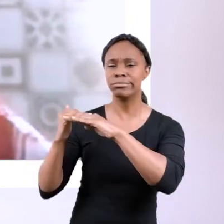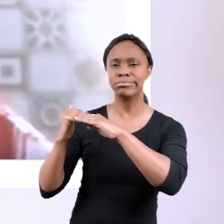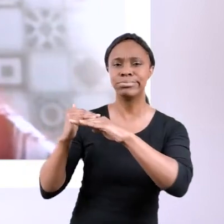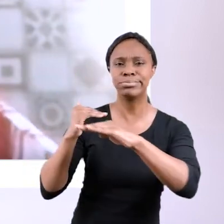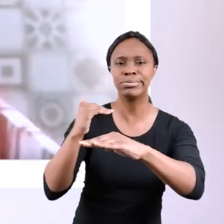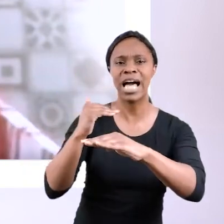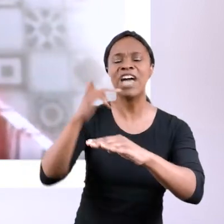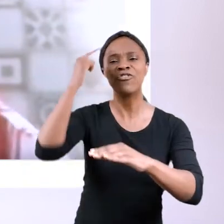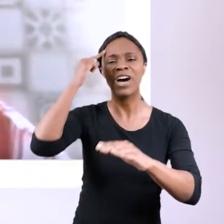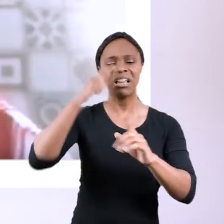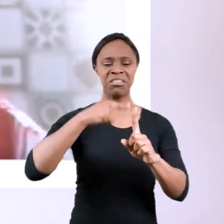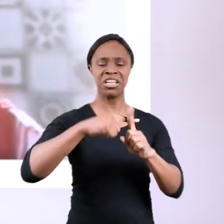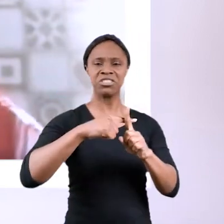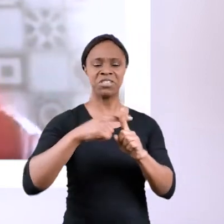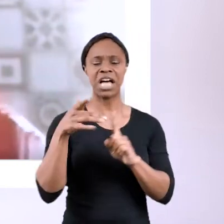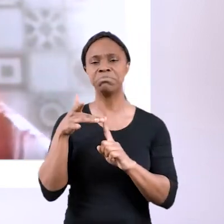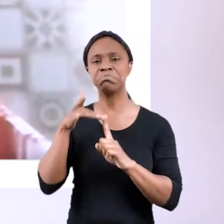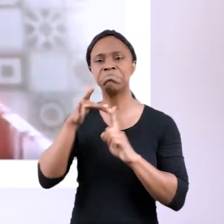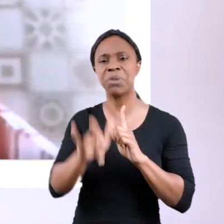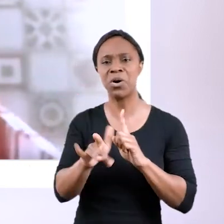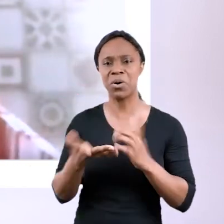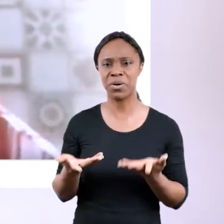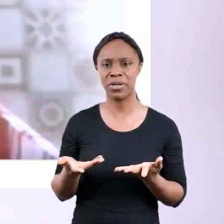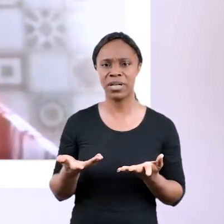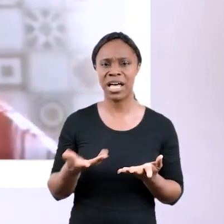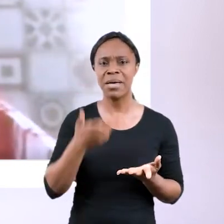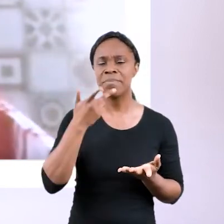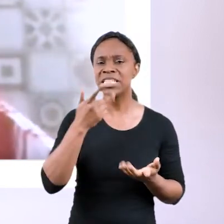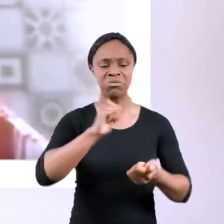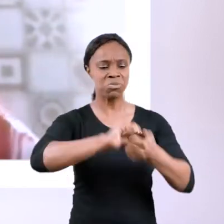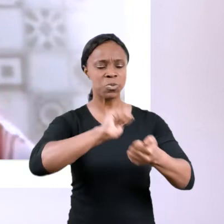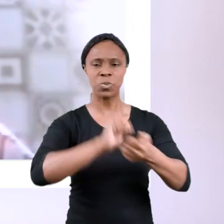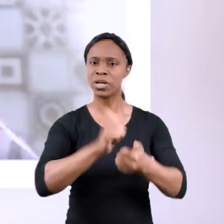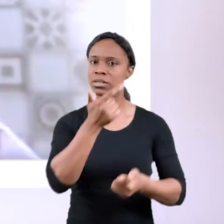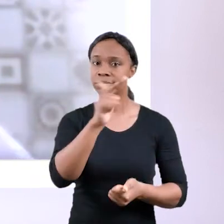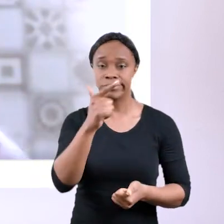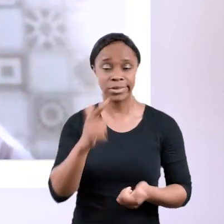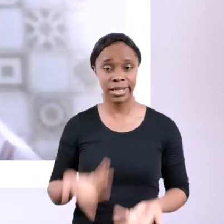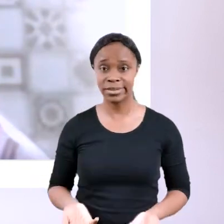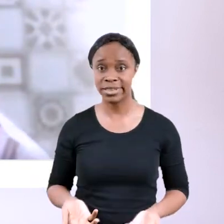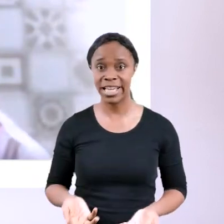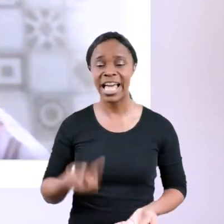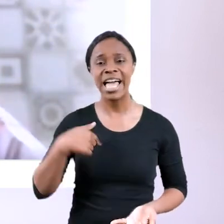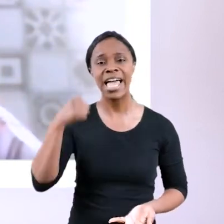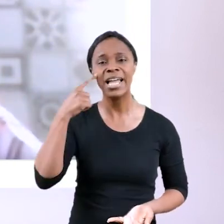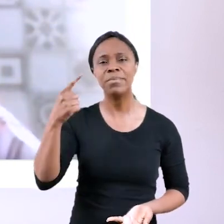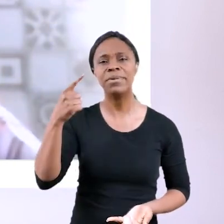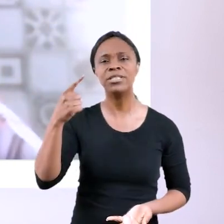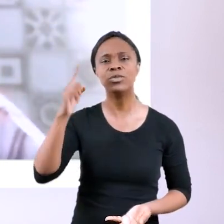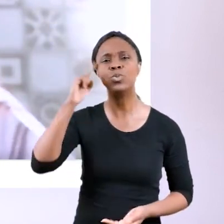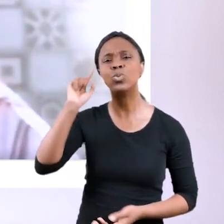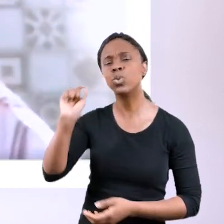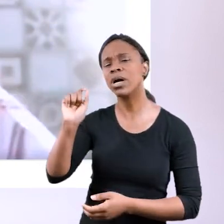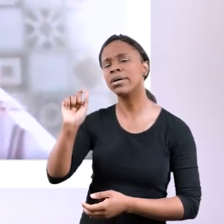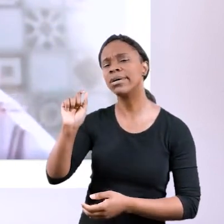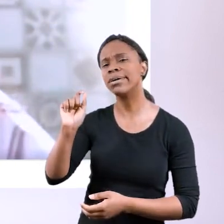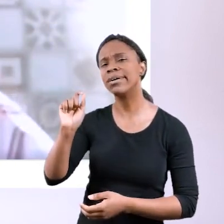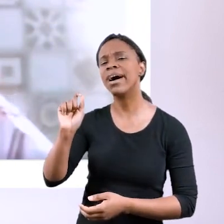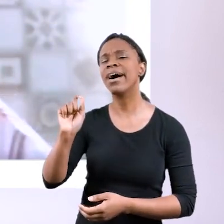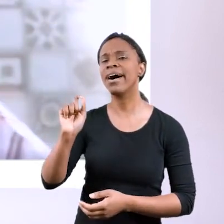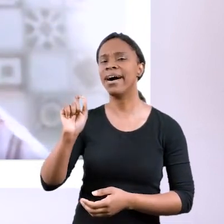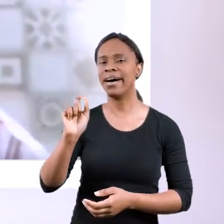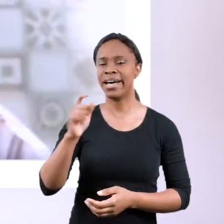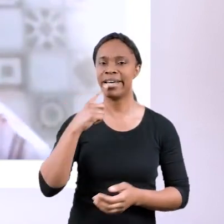de incapacidade, de inadequação da população negra, que ele é o que primeiro se